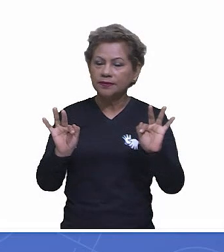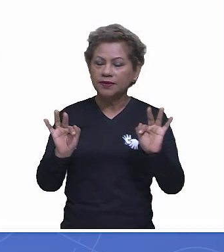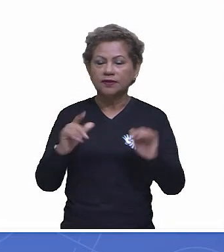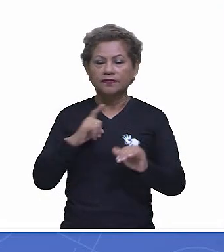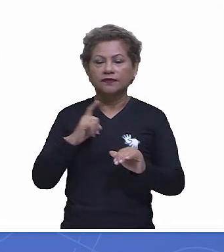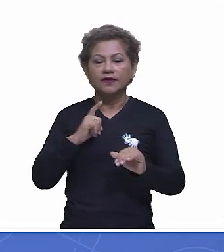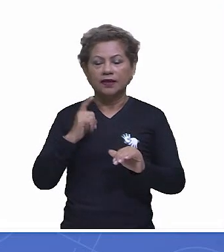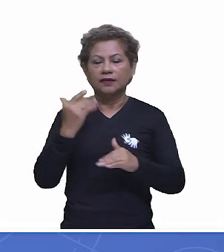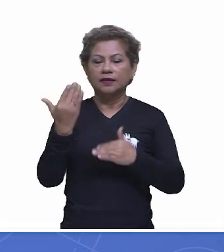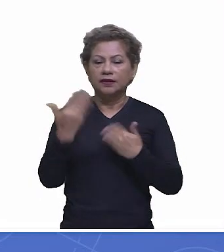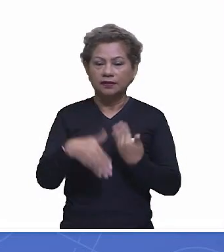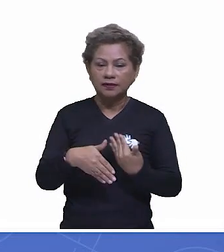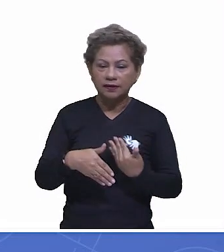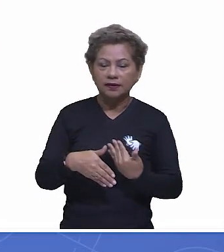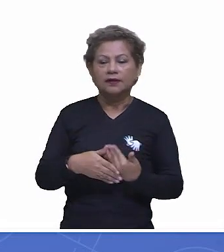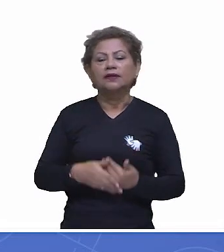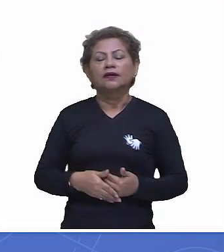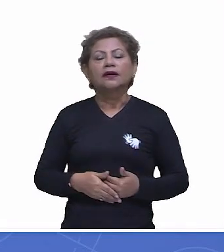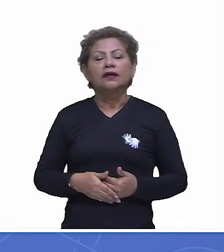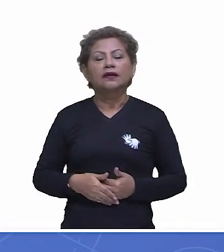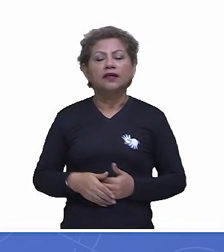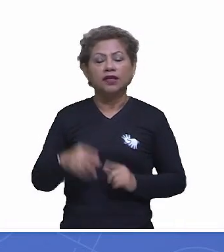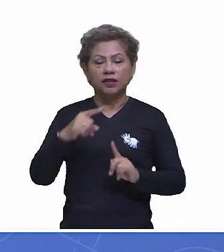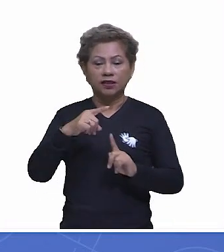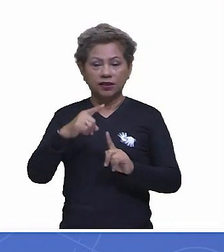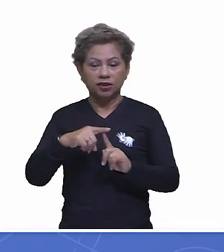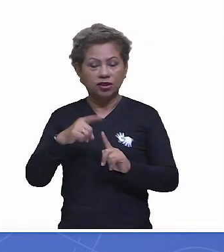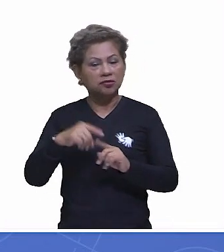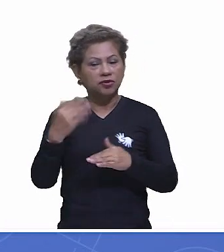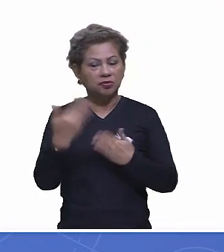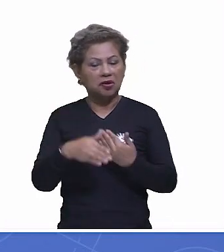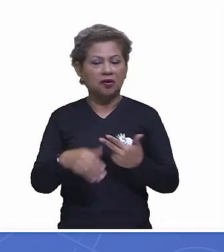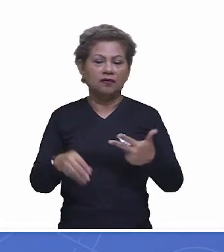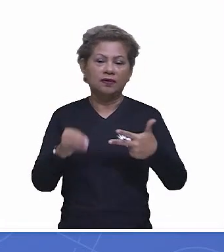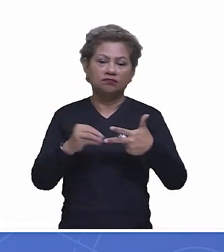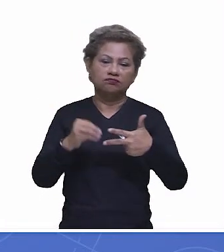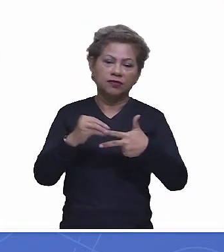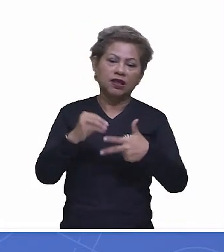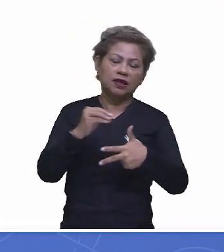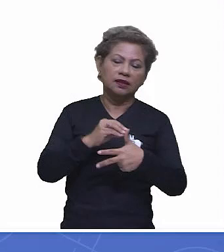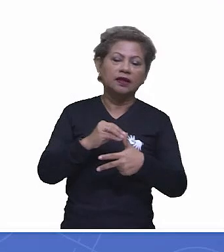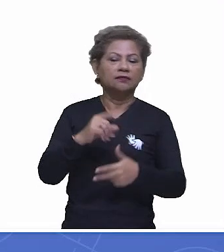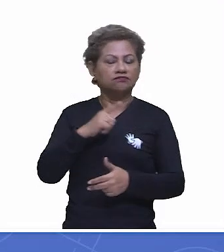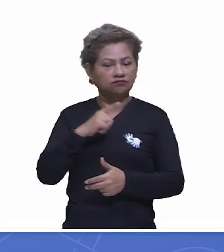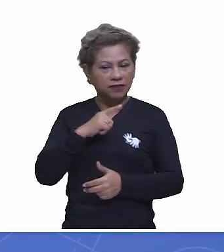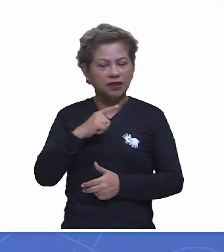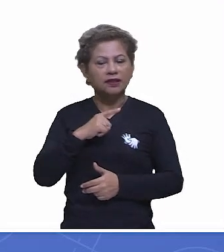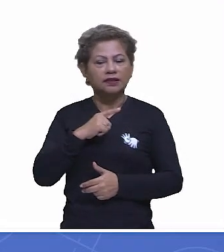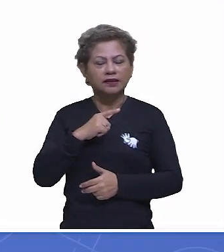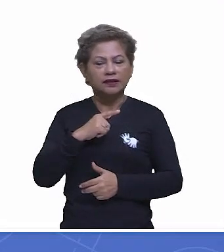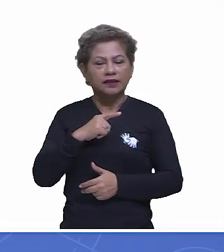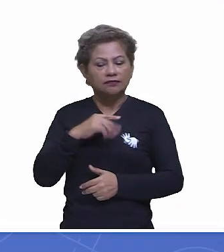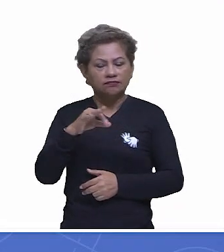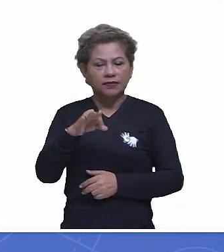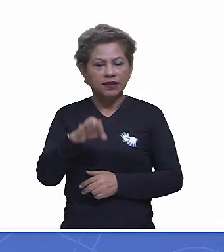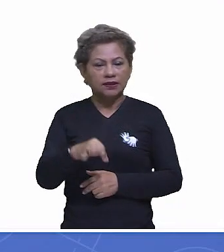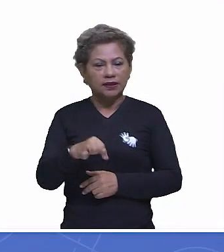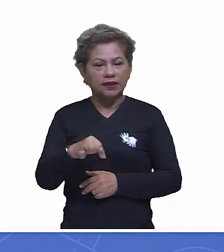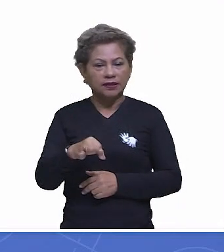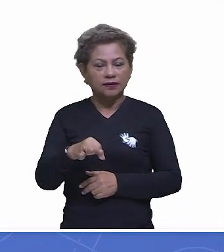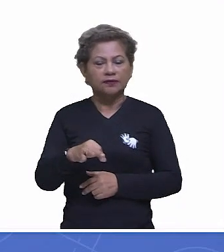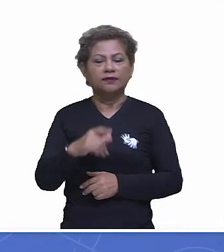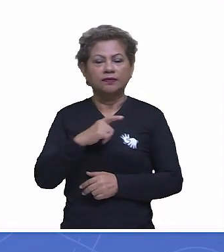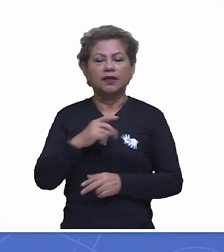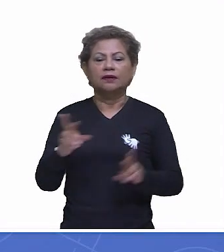avaliações, Enem, né, todas essas provas, ele segue mais ou menos esse padrão. É um texto e algumas perguntas aí relacionadas a esse